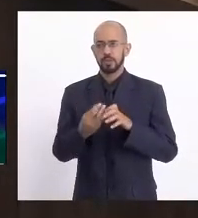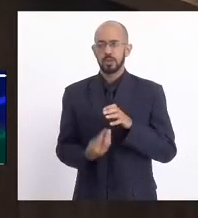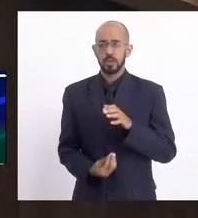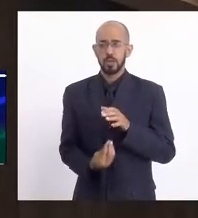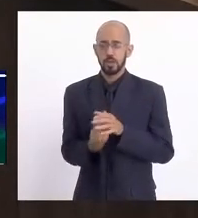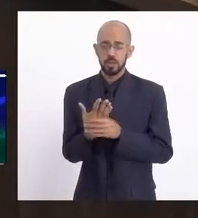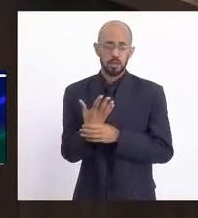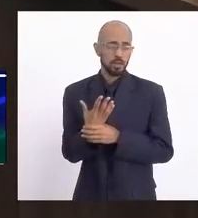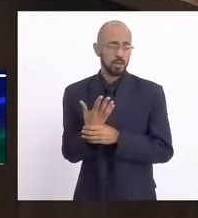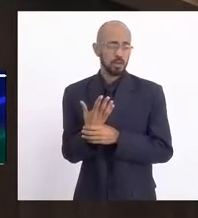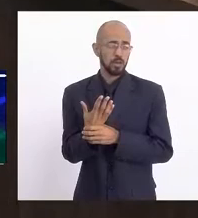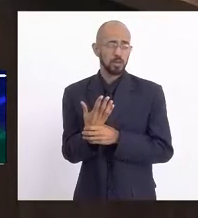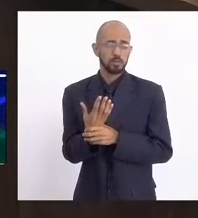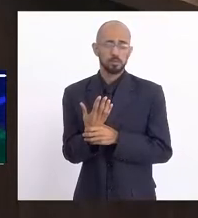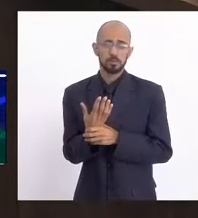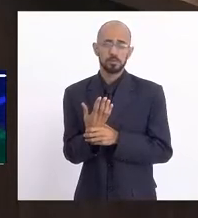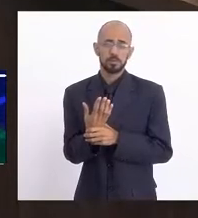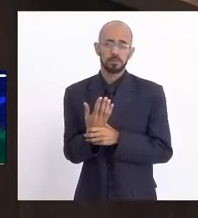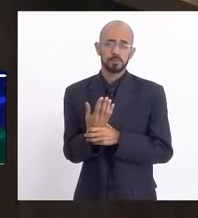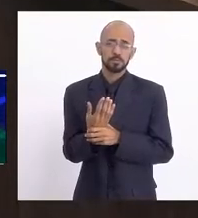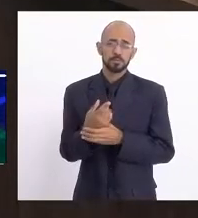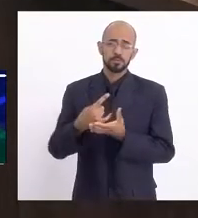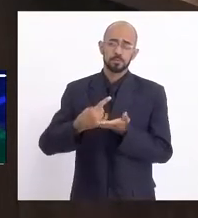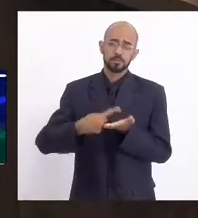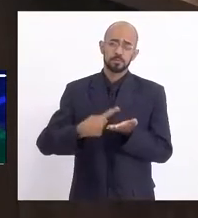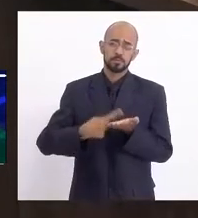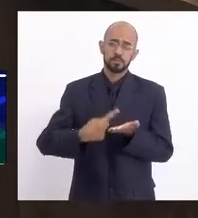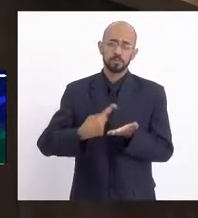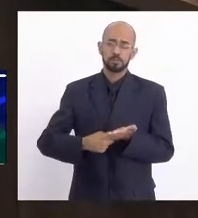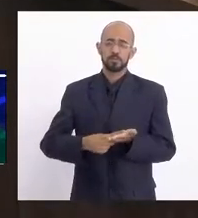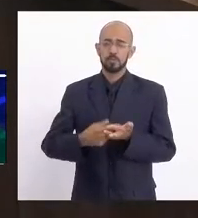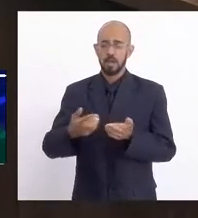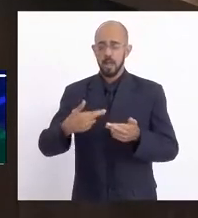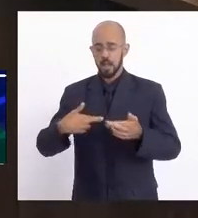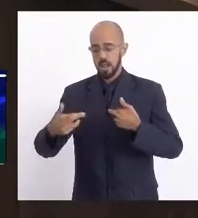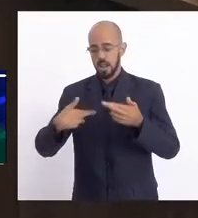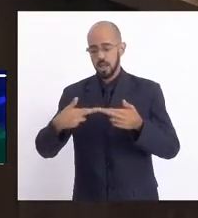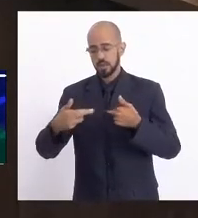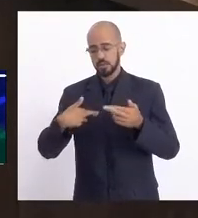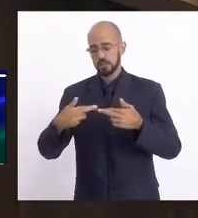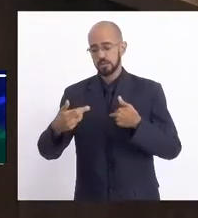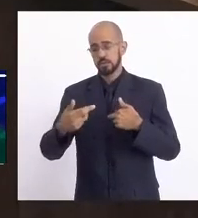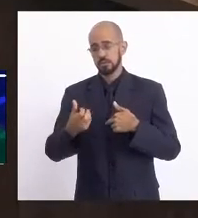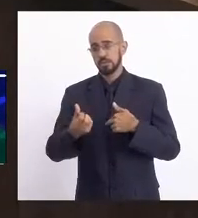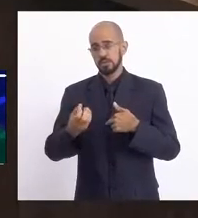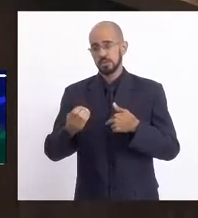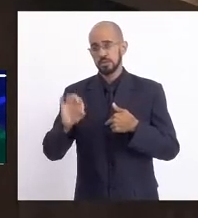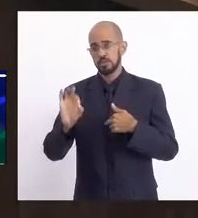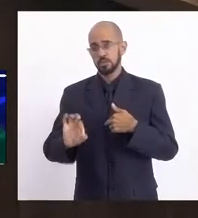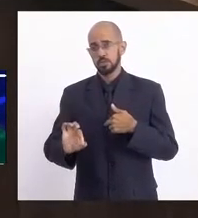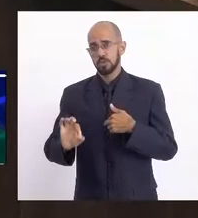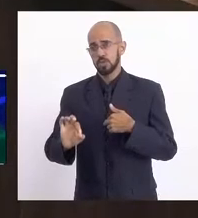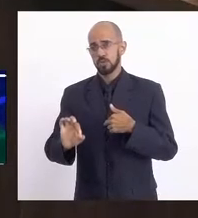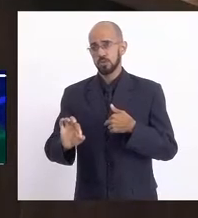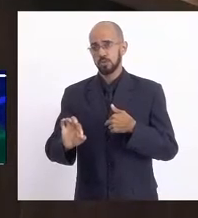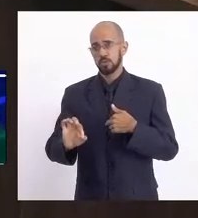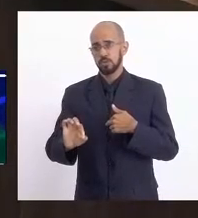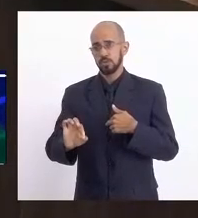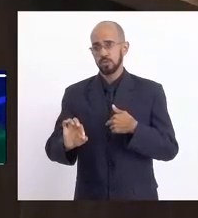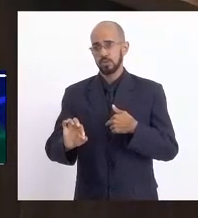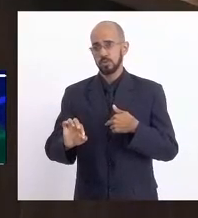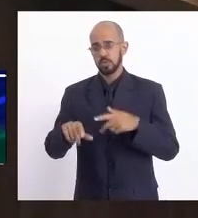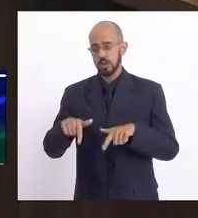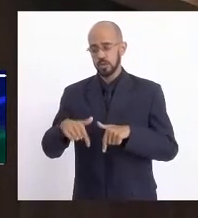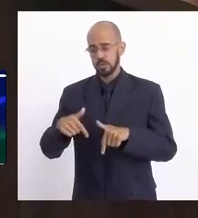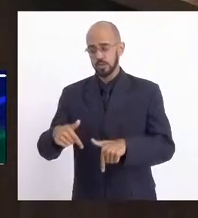estabelece uma correlação de 60% entre as